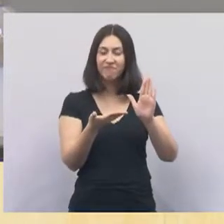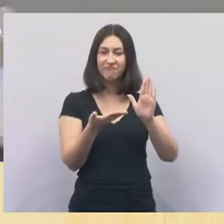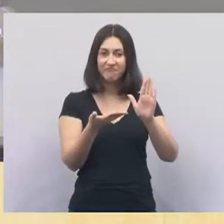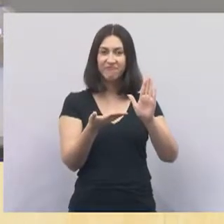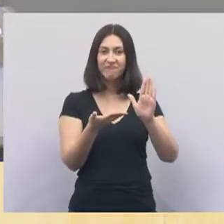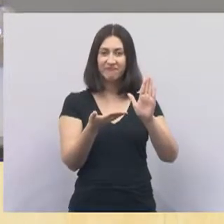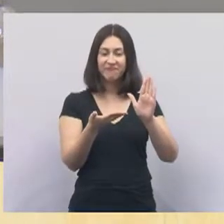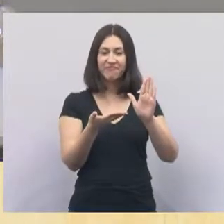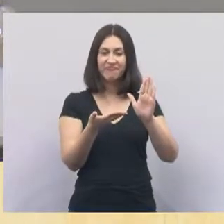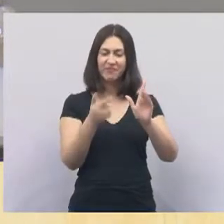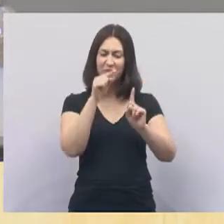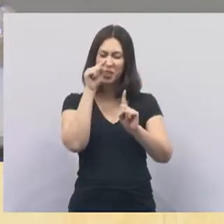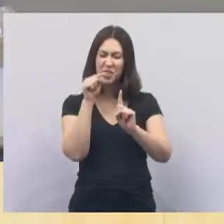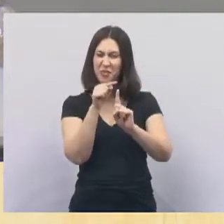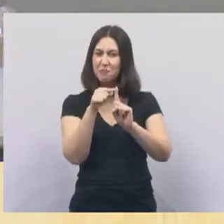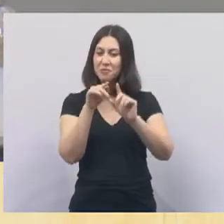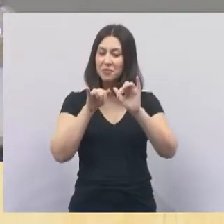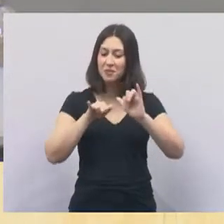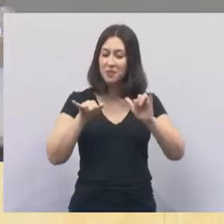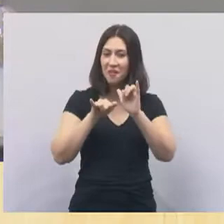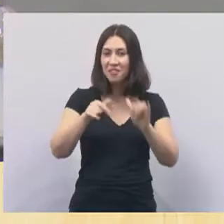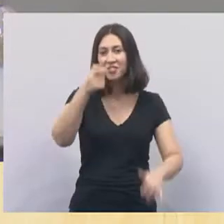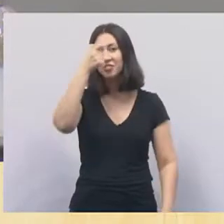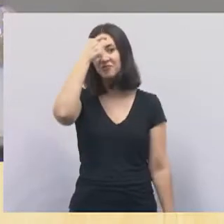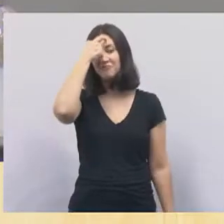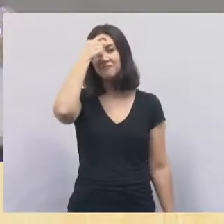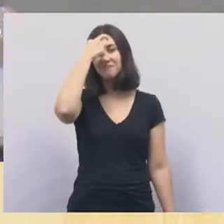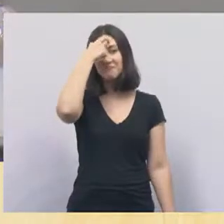Visa a conscientização